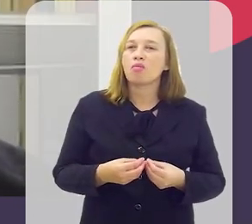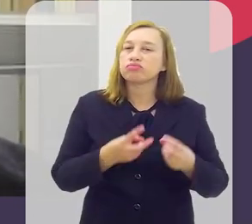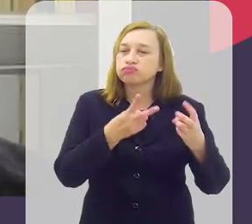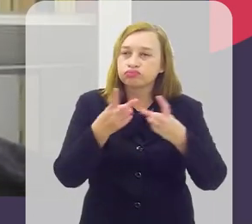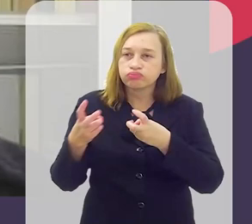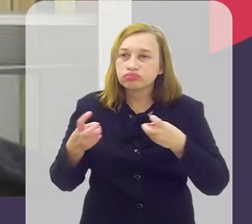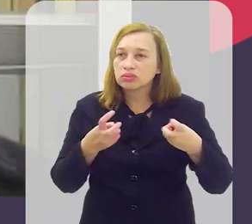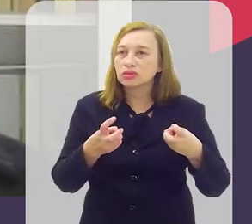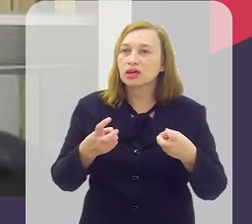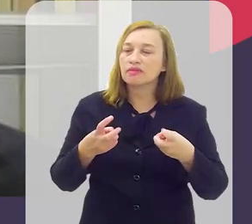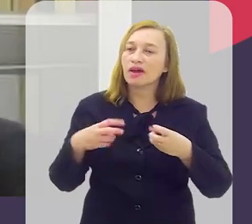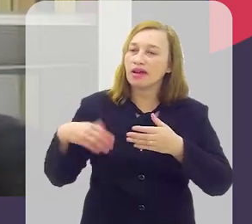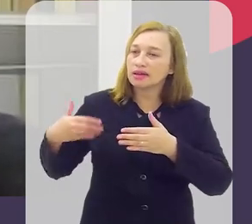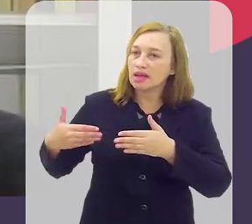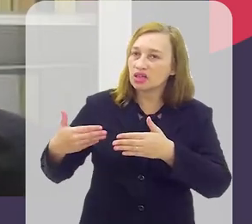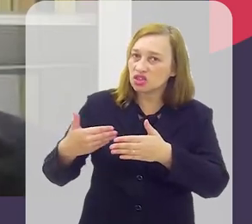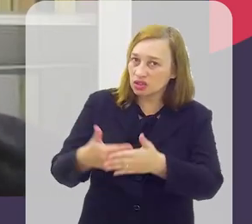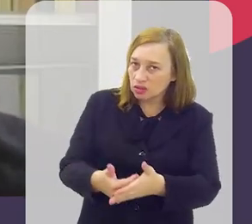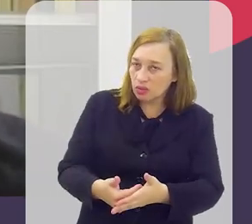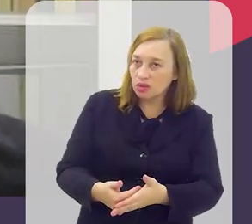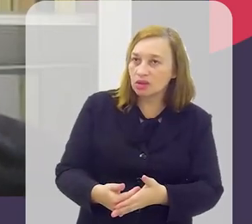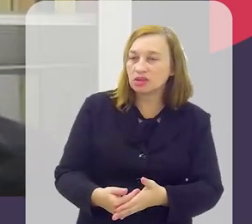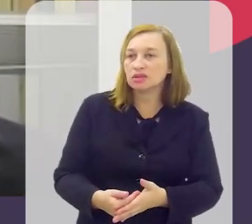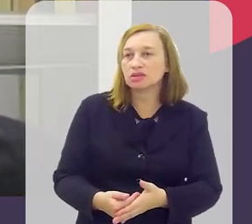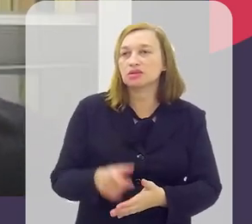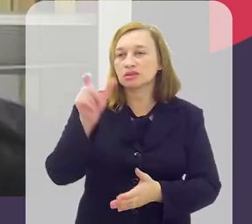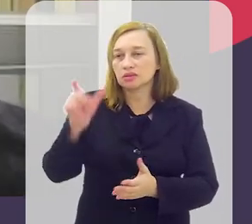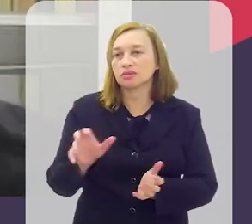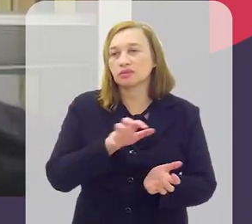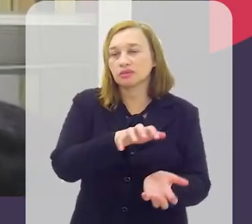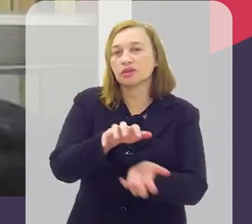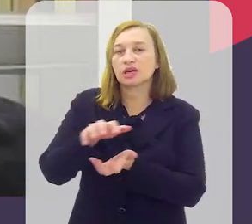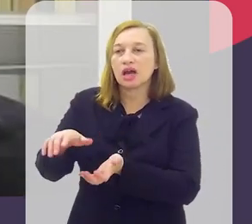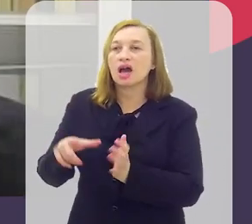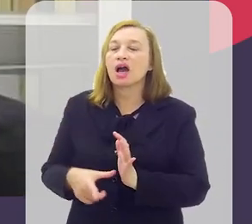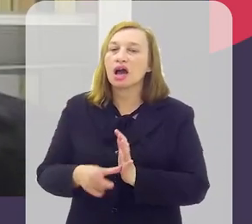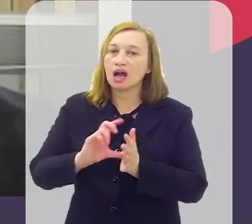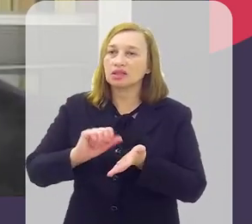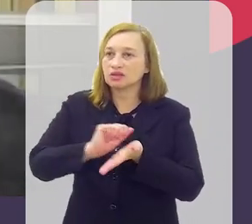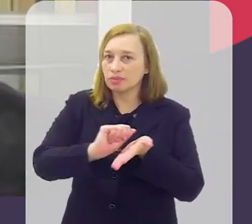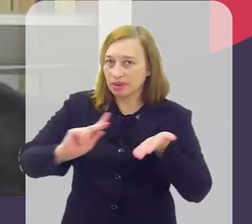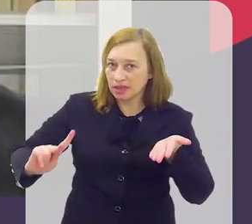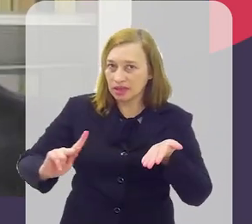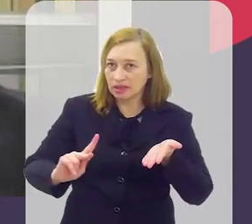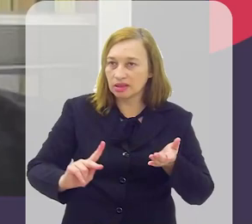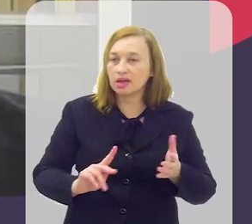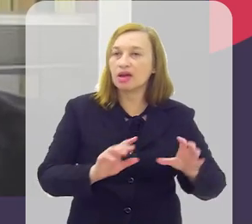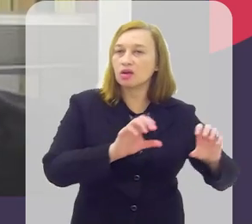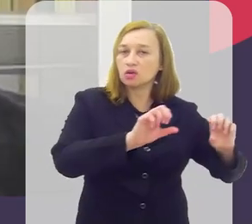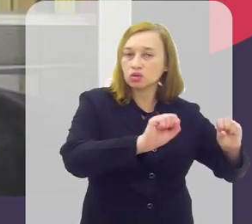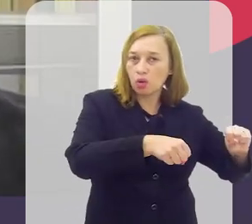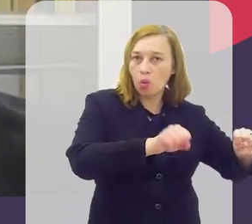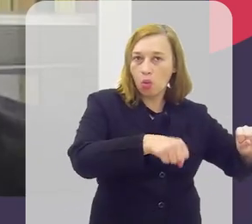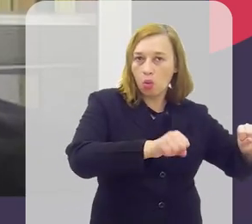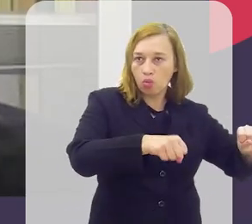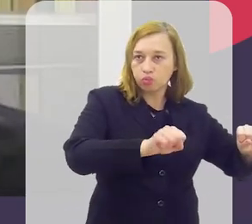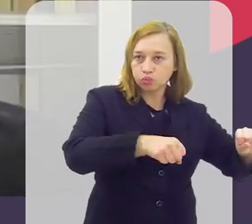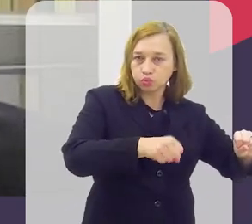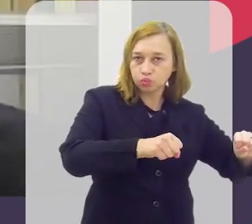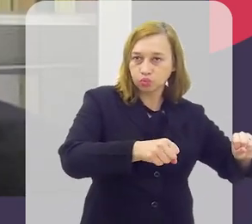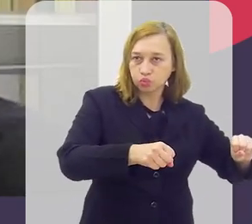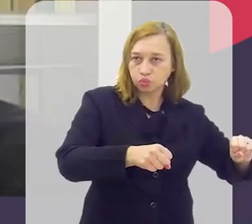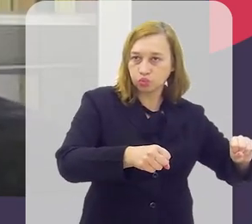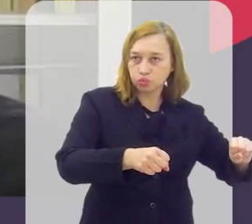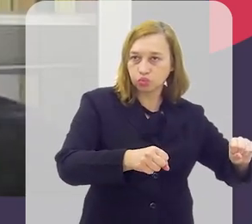né, vamos dizer assim, a trajetória dos entregadores antes dos aplicativos, que eram majoritariamente os motoboys, conhecidos como